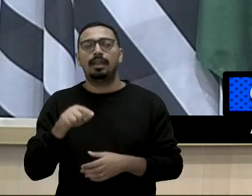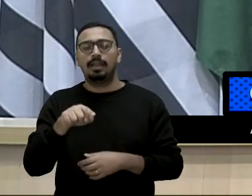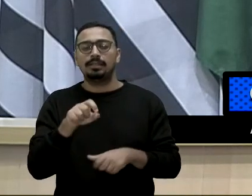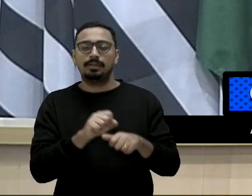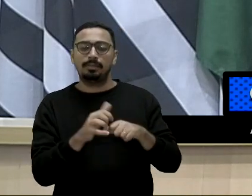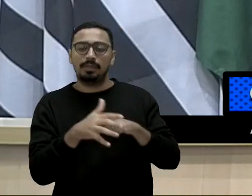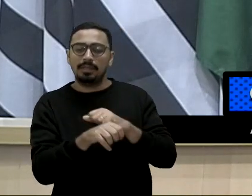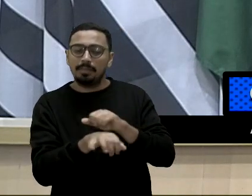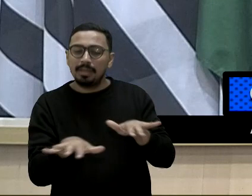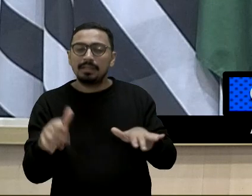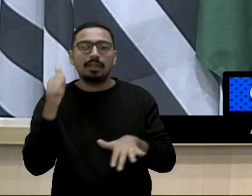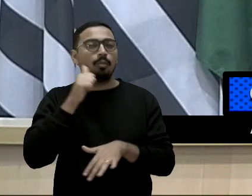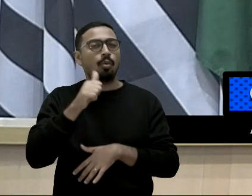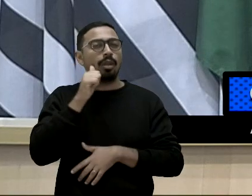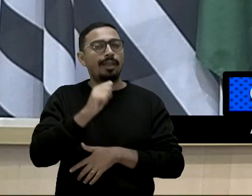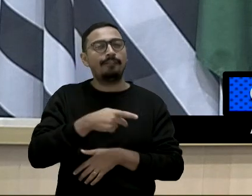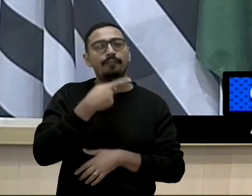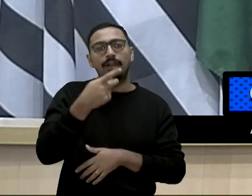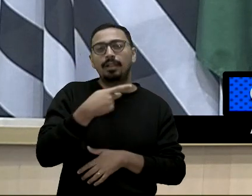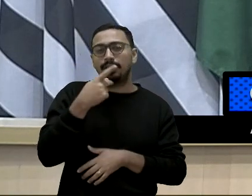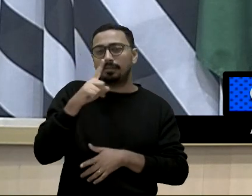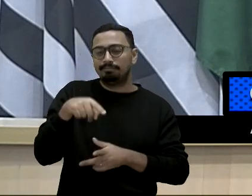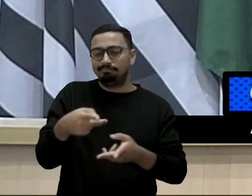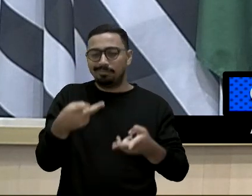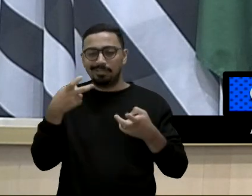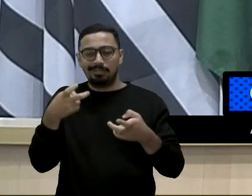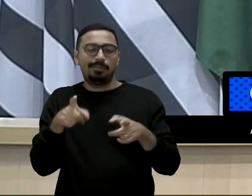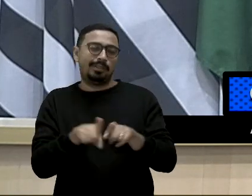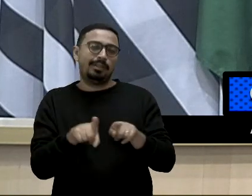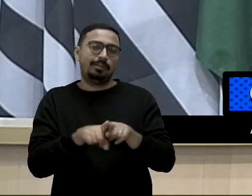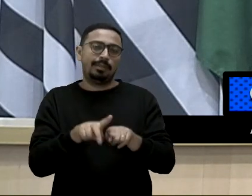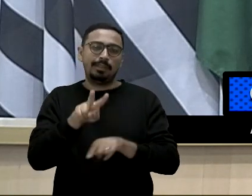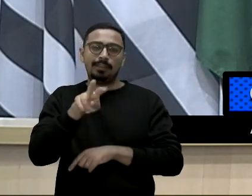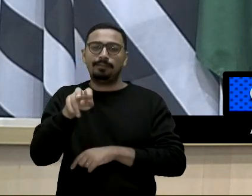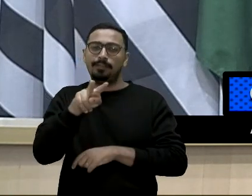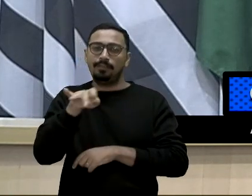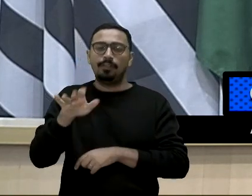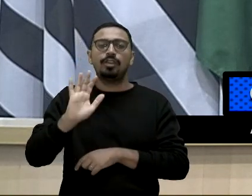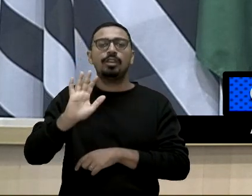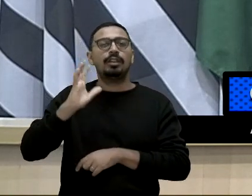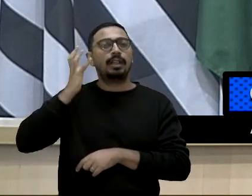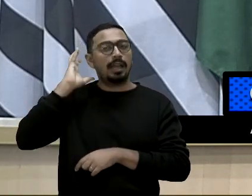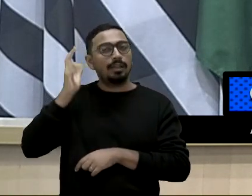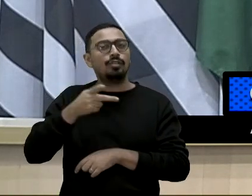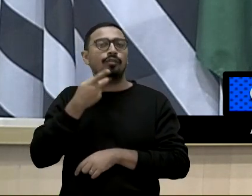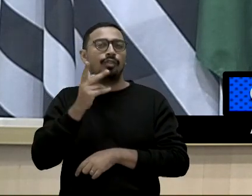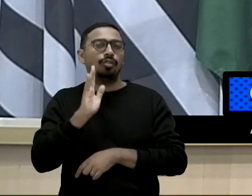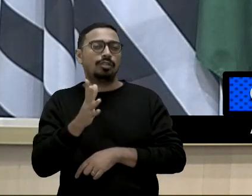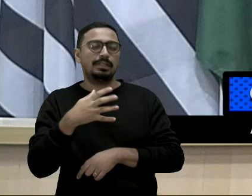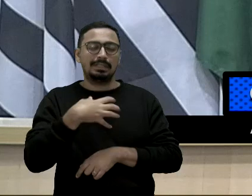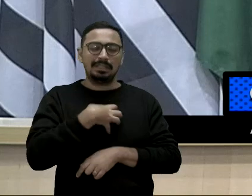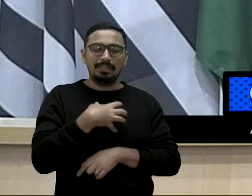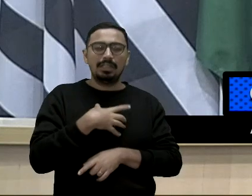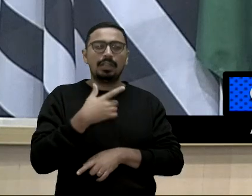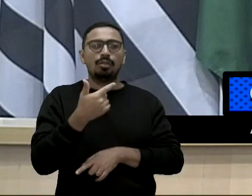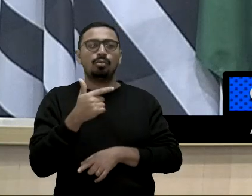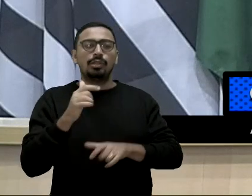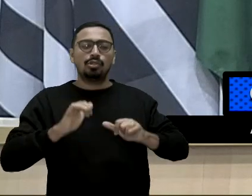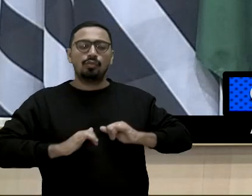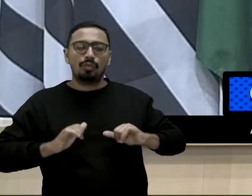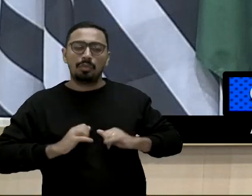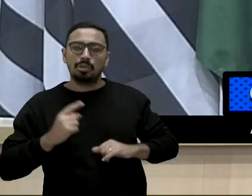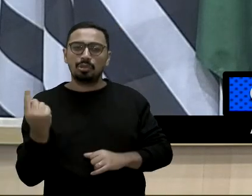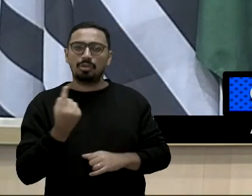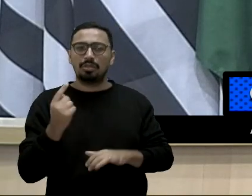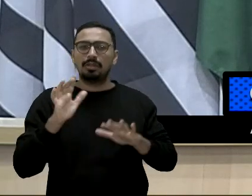os relatos e ter essa percepção que até a Vivi falou, né? De que não tô sofrendo sozinha, né? Tem outras pessoas, então vamos dar voz